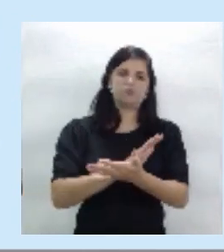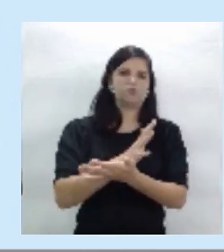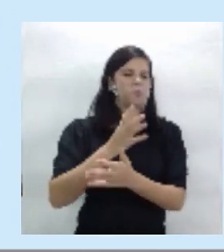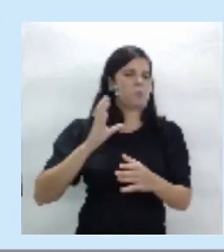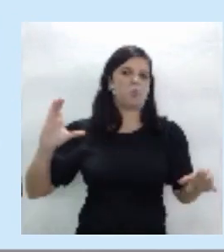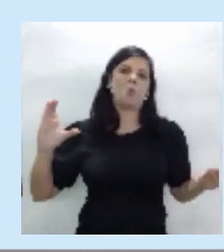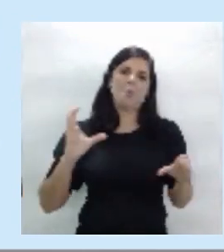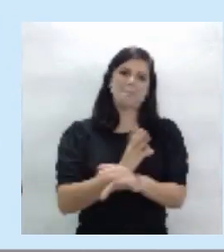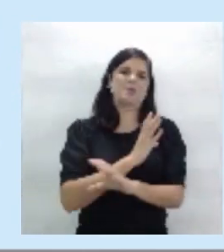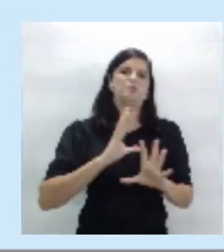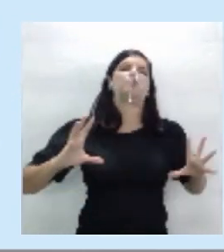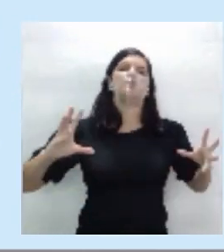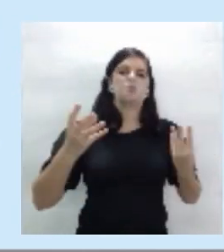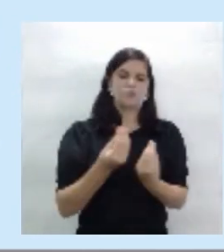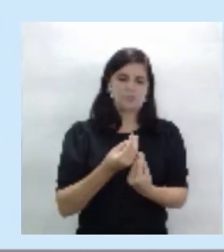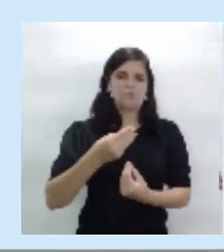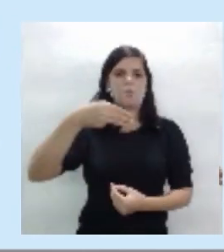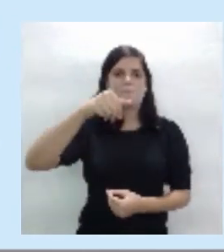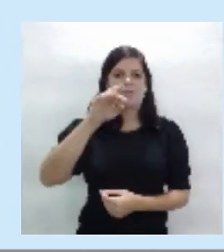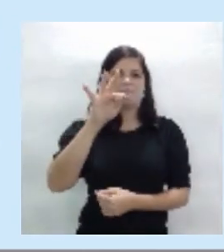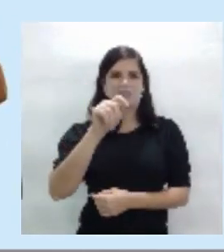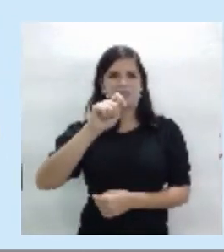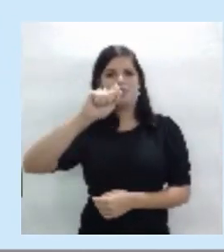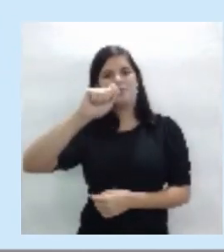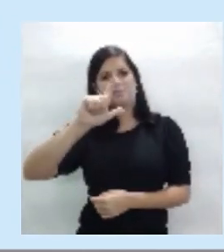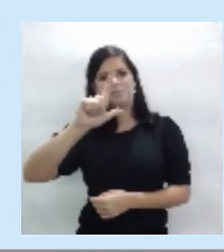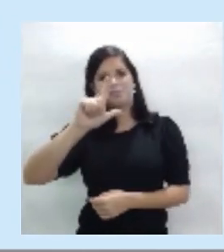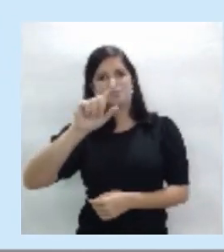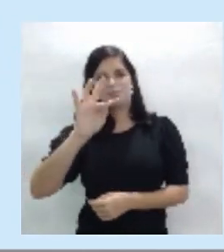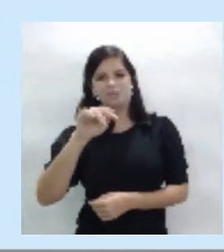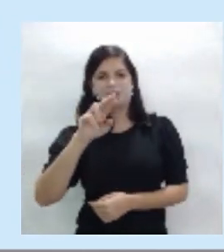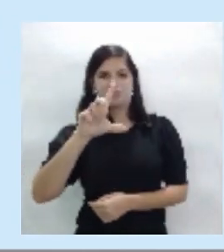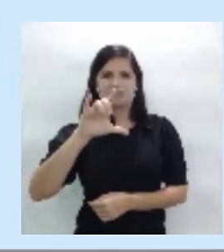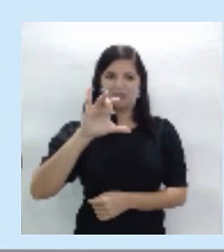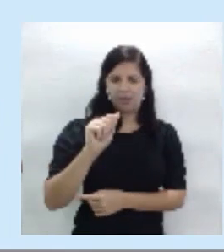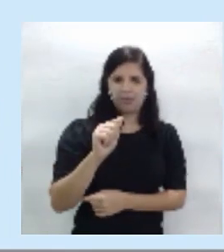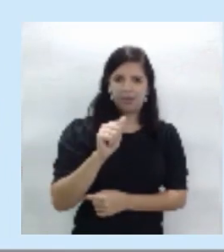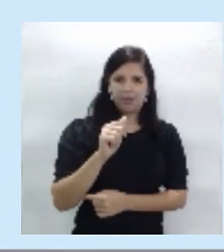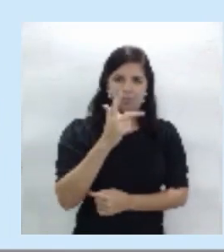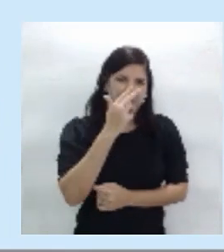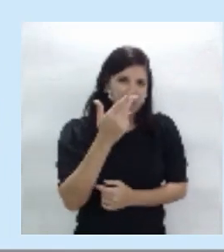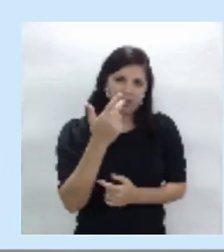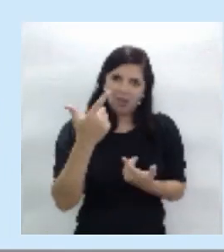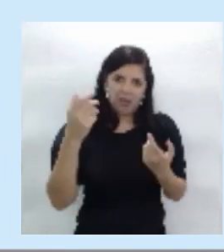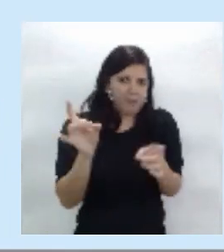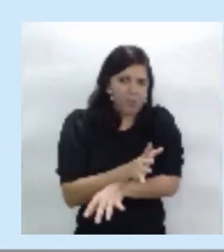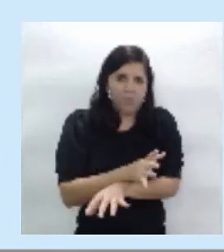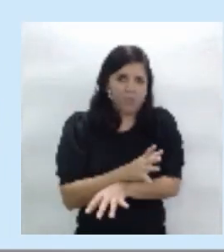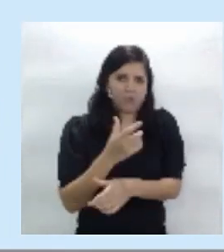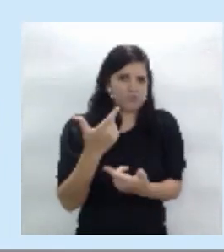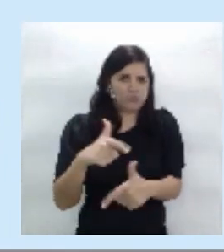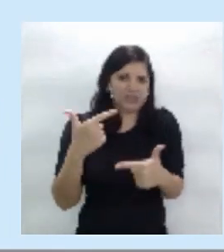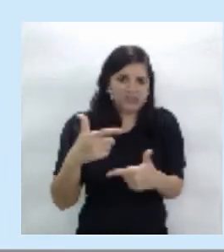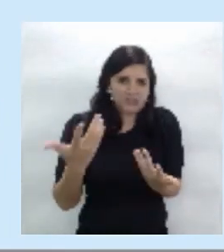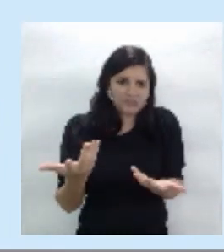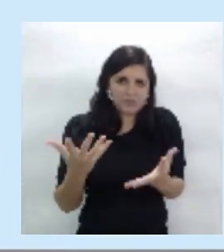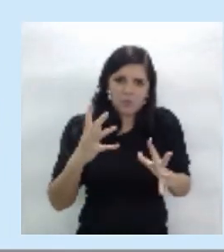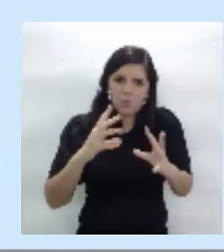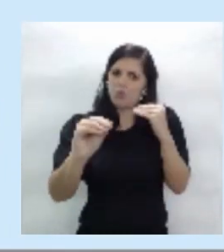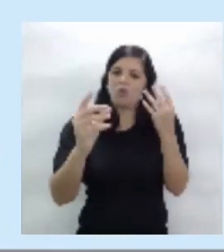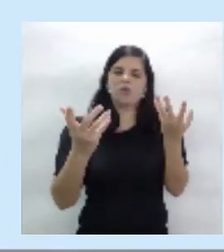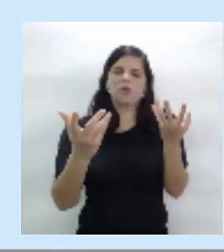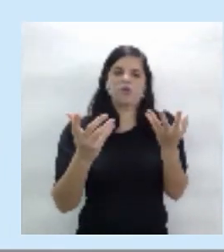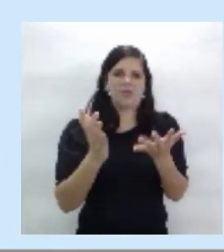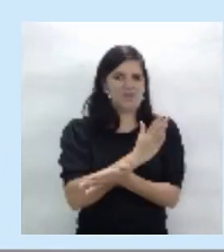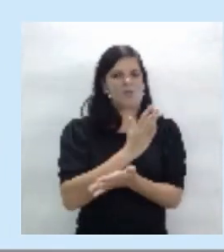que causou a destruição de toda a Mata Atlântica. Ah, professor, quer dizer que a floresta, a Mata Atlântica, ela não existe mais? Ela existe